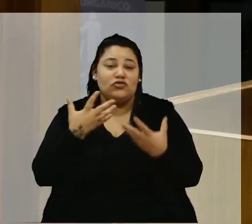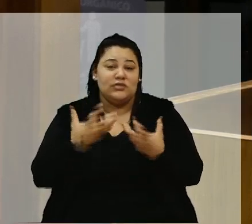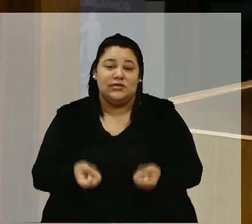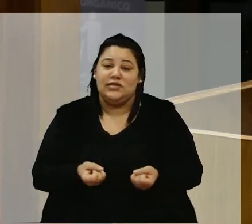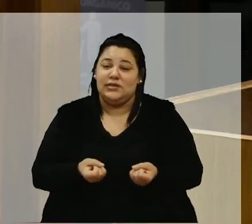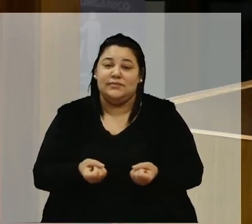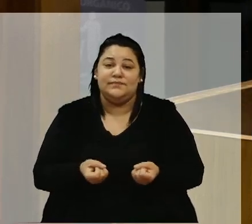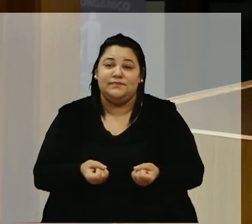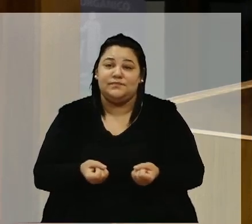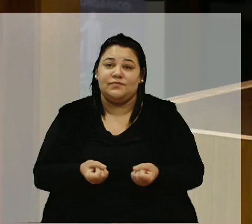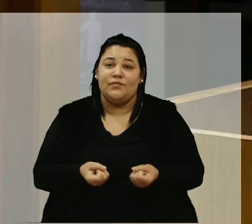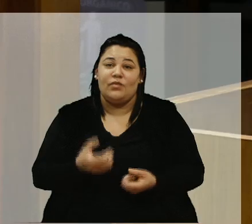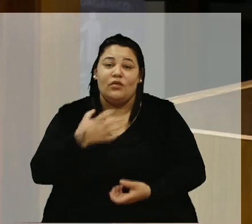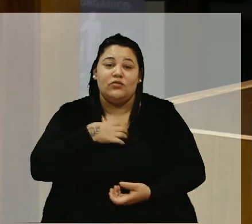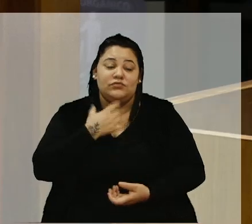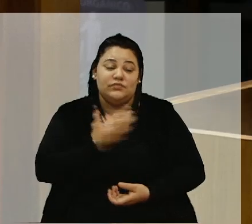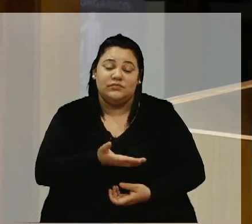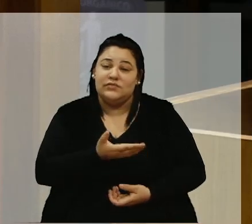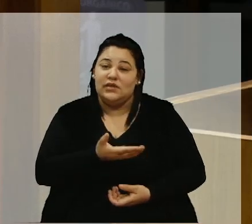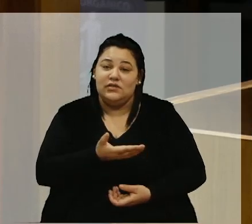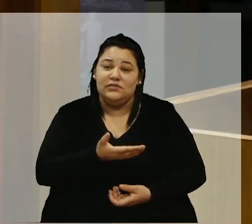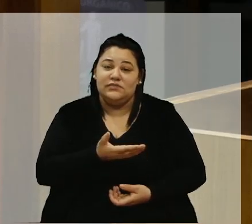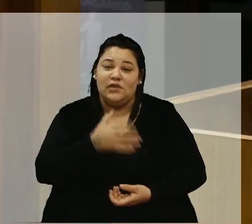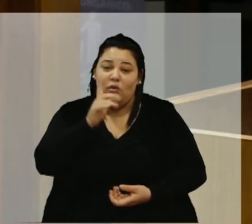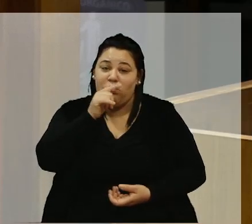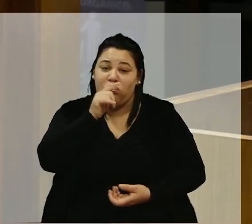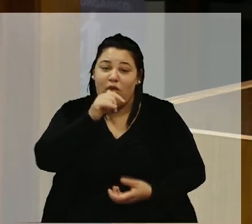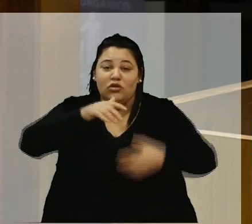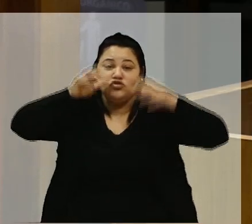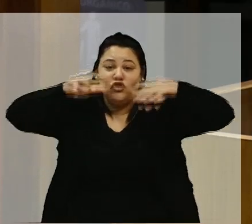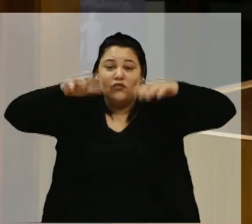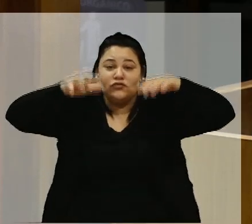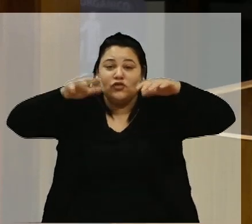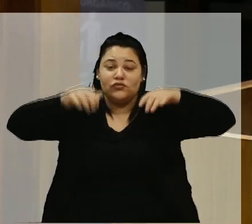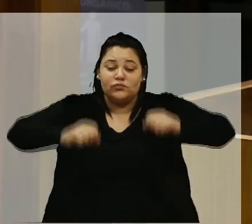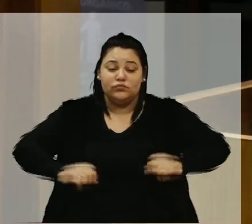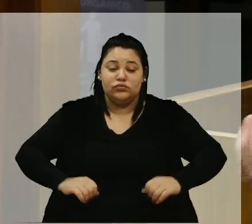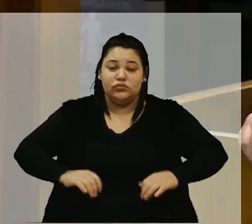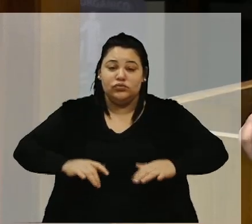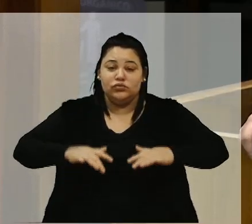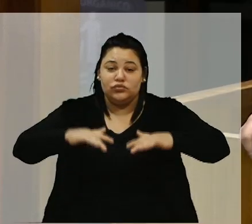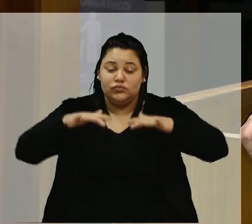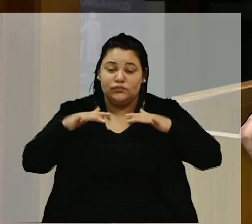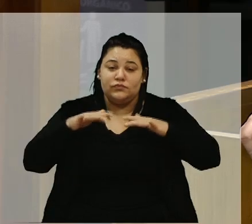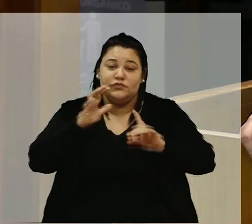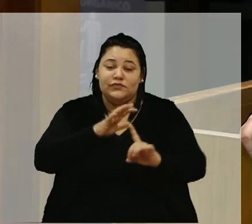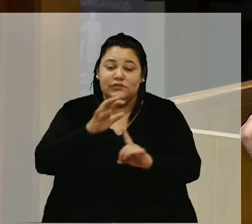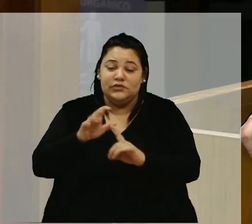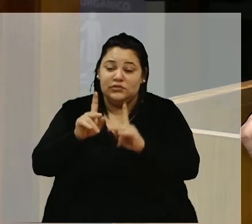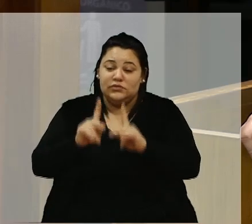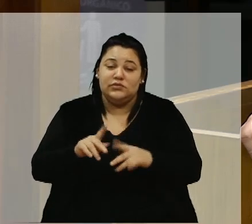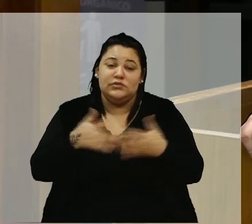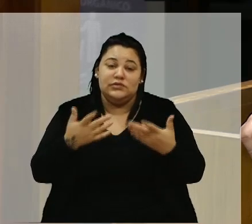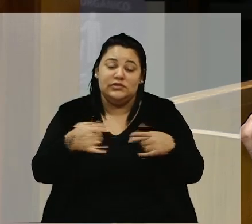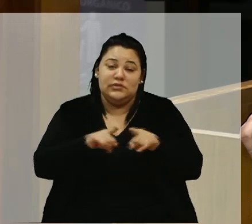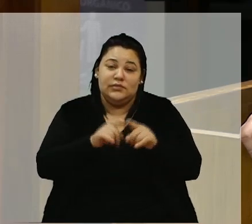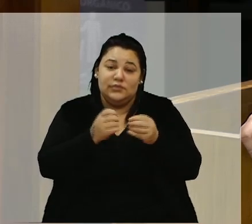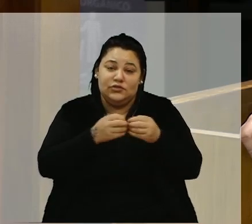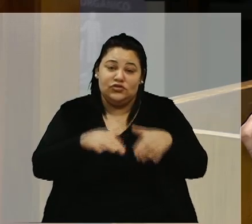como estão, sendo que o volume das chuvas aumentam e isso afeta as pessoas, inclusive colocando em risco a vida